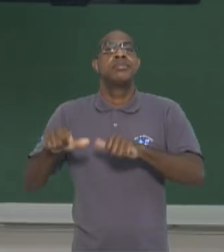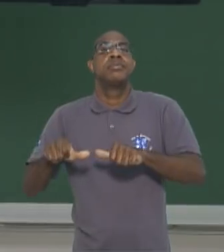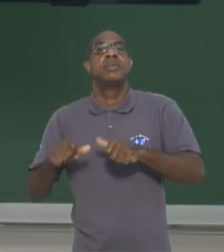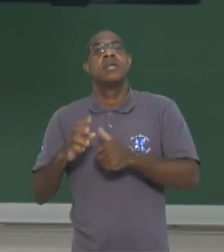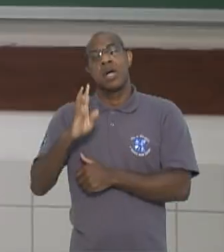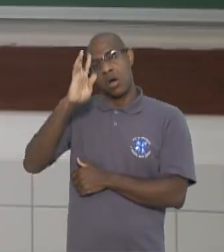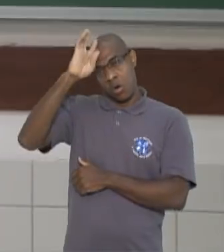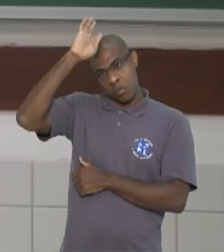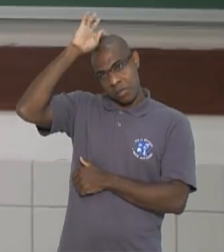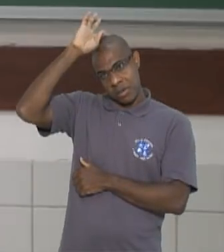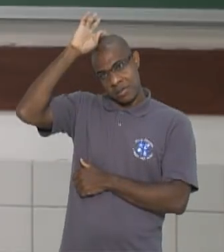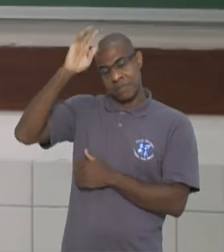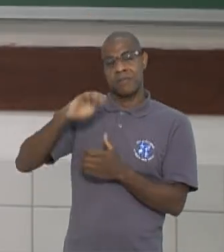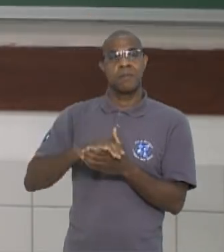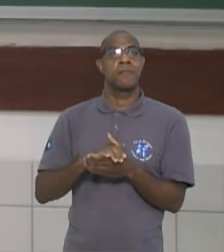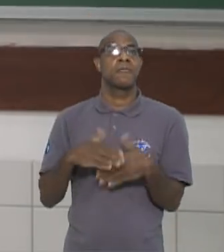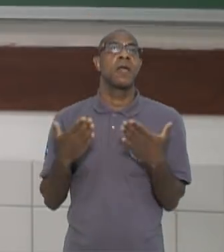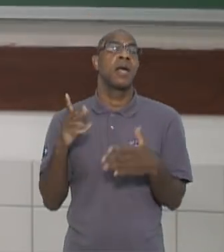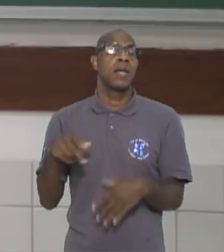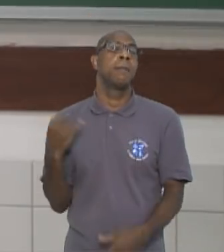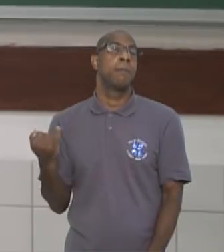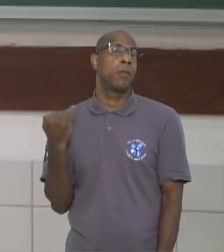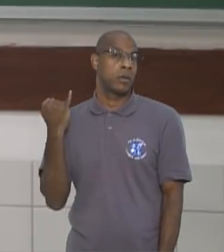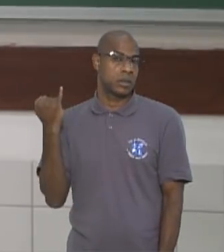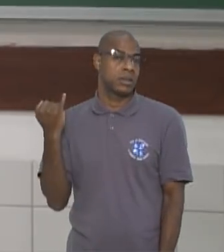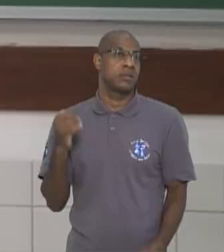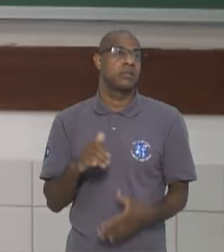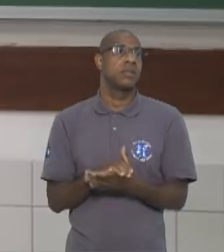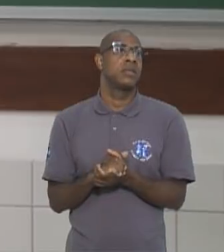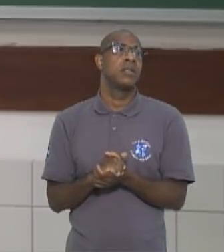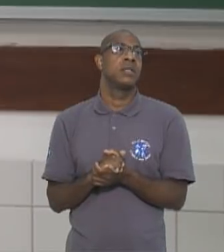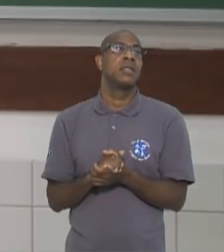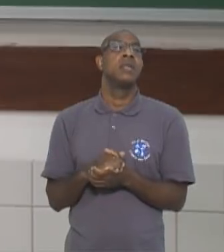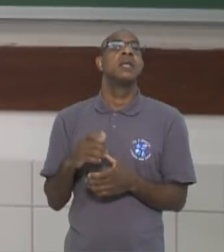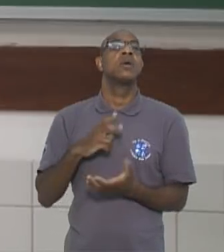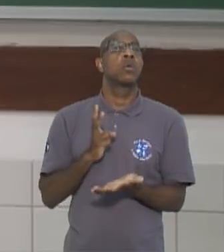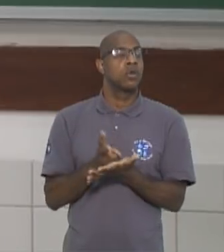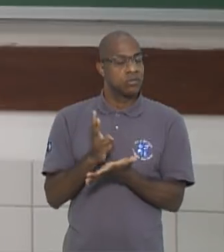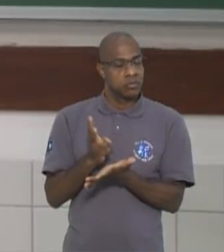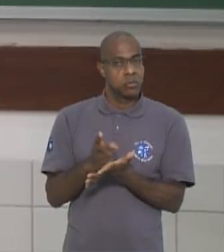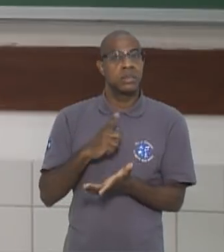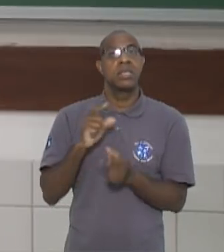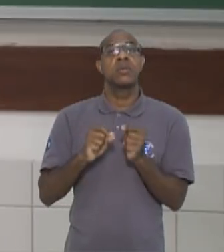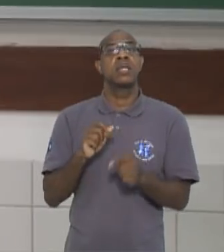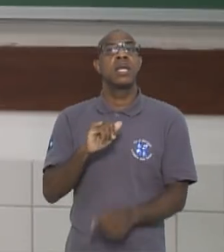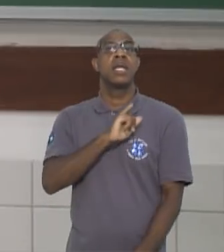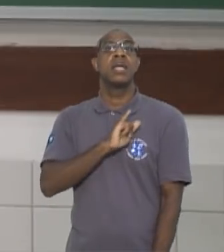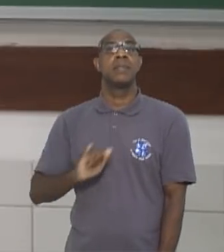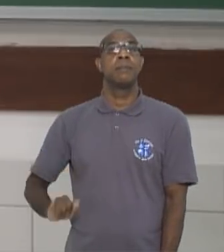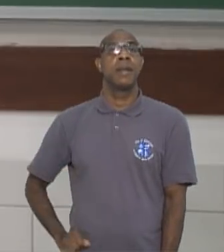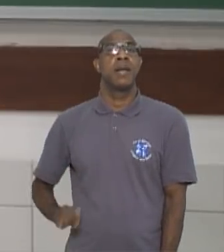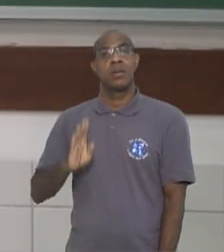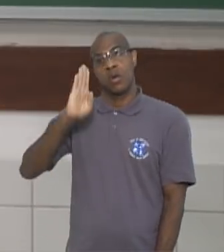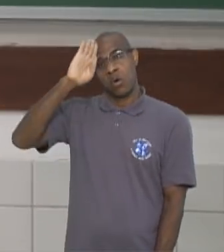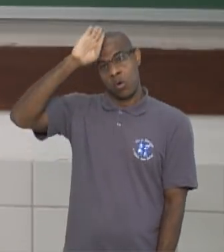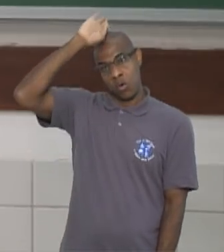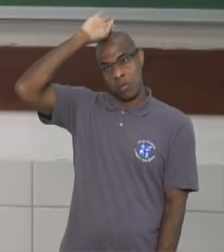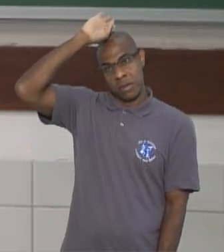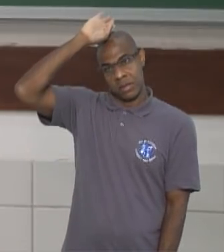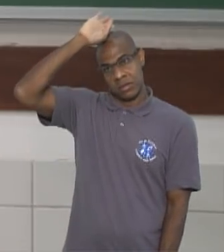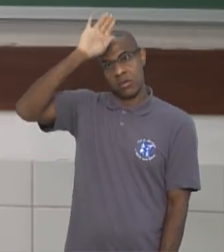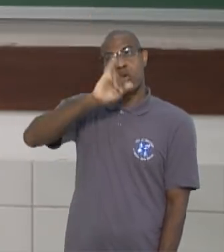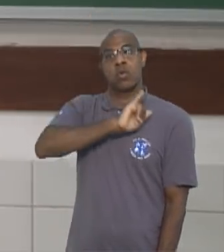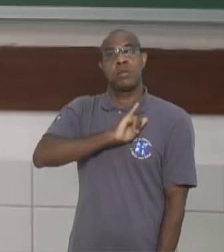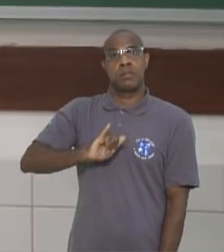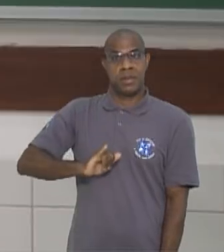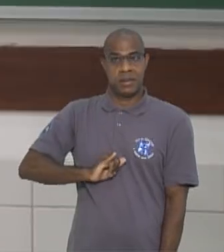importante que vocês tenham em mente que a gente ainda continua tendo o Império Romano do Oriente. O que termina é o Império Romano